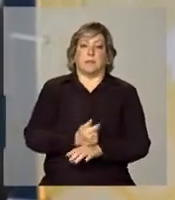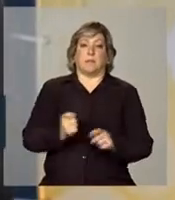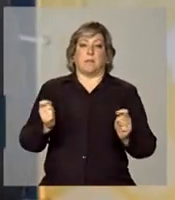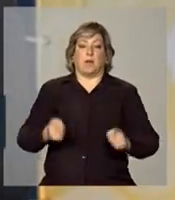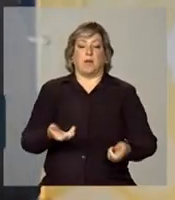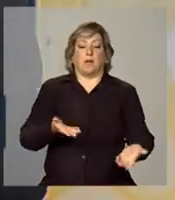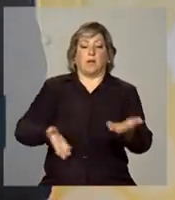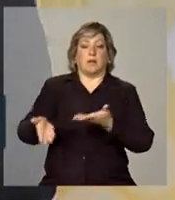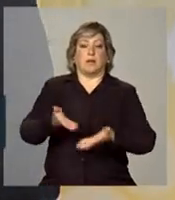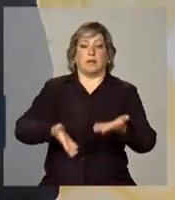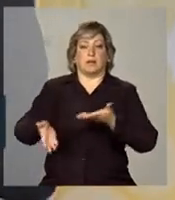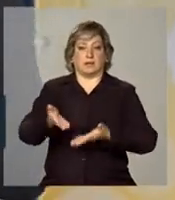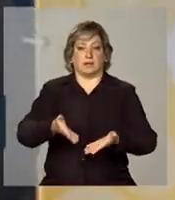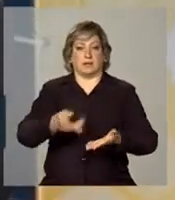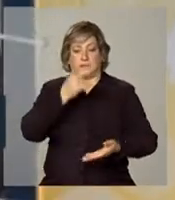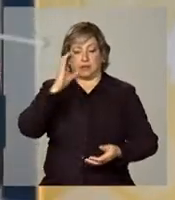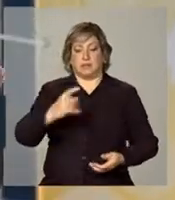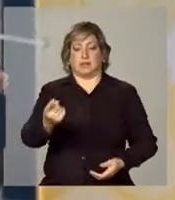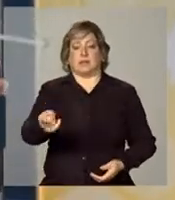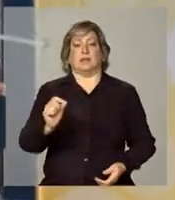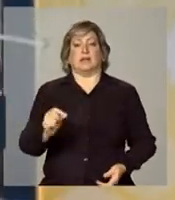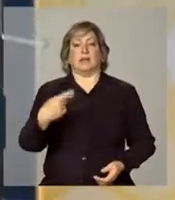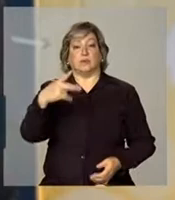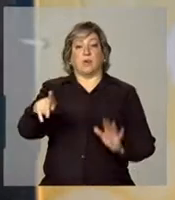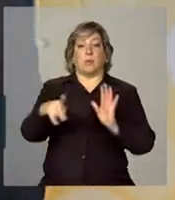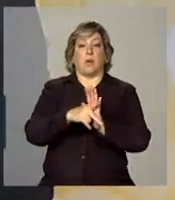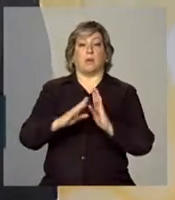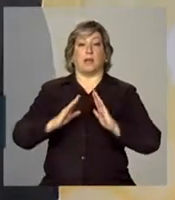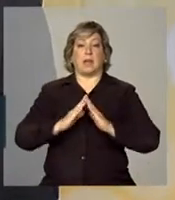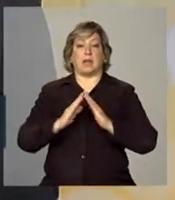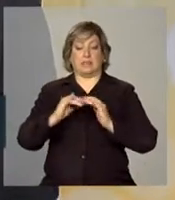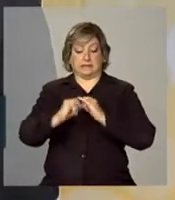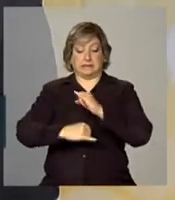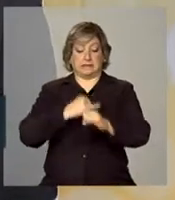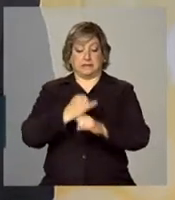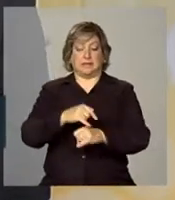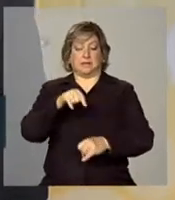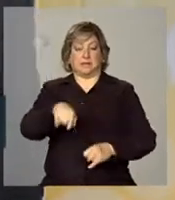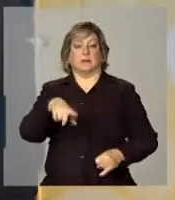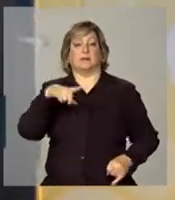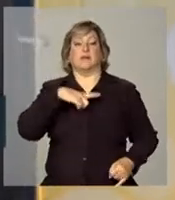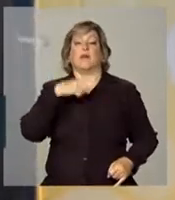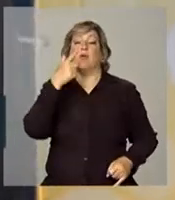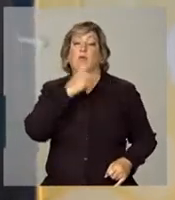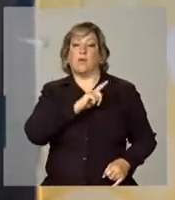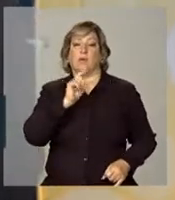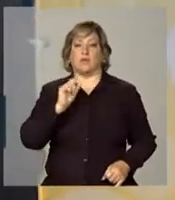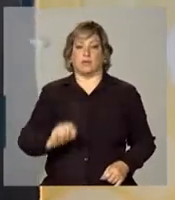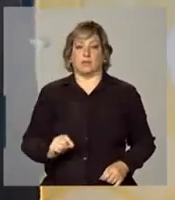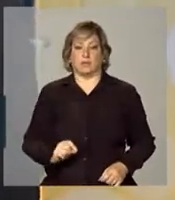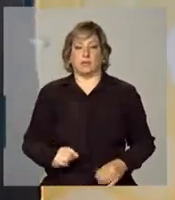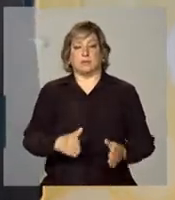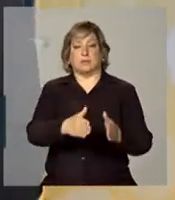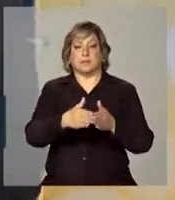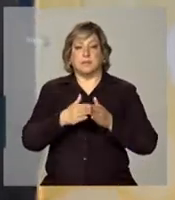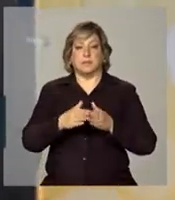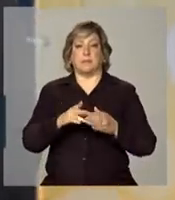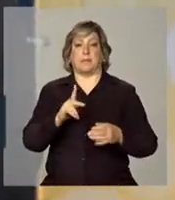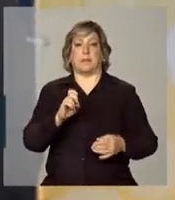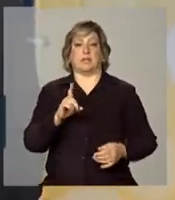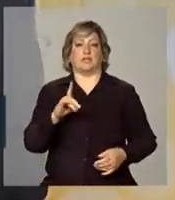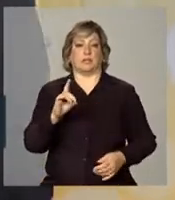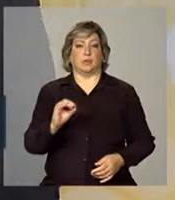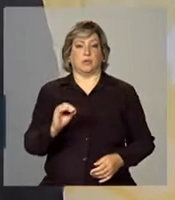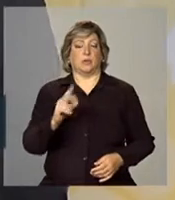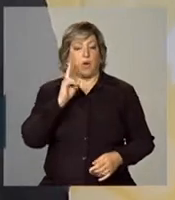de atendimento ao cidadão, para que o cidadão da sua própria casa, né, pela internet, ele consiga solicitar o pedido,